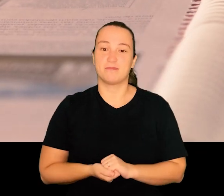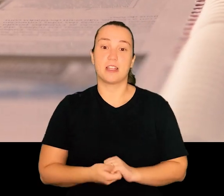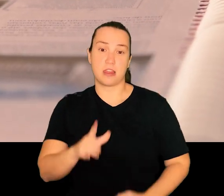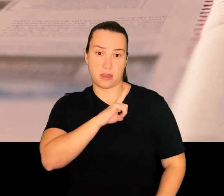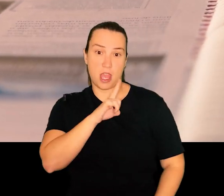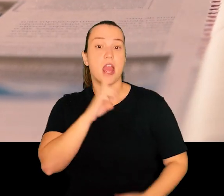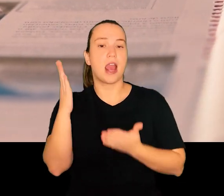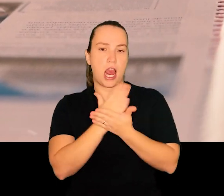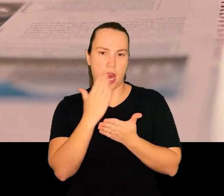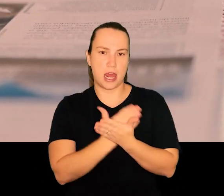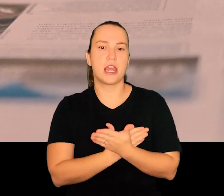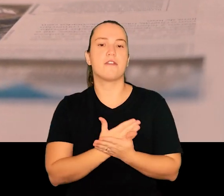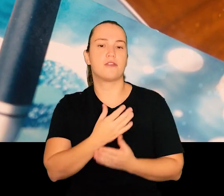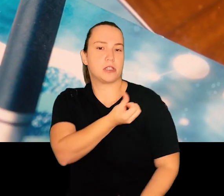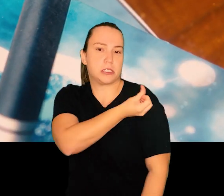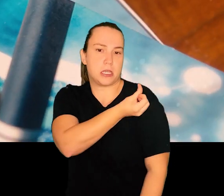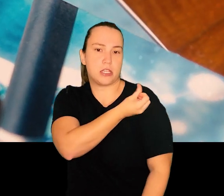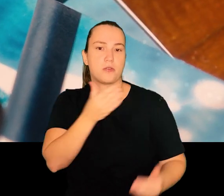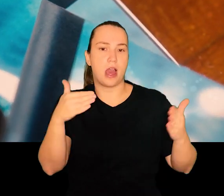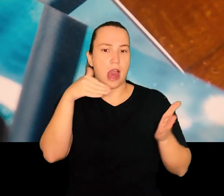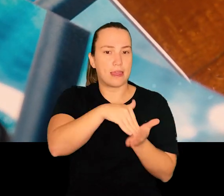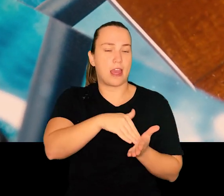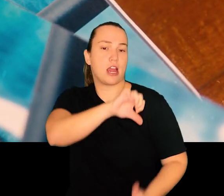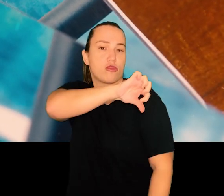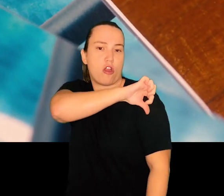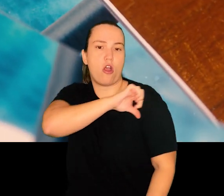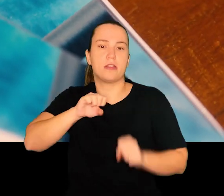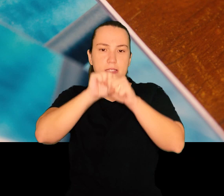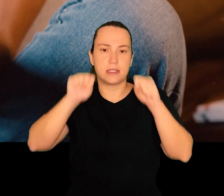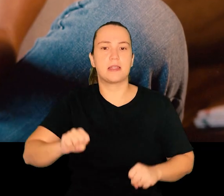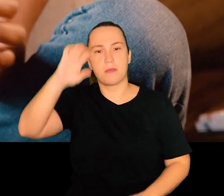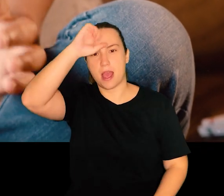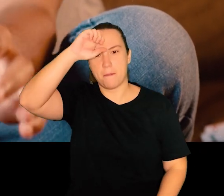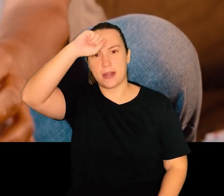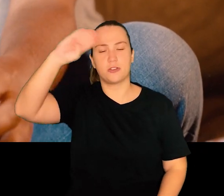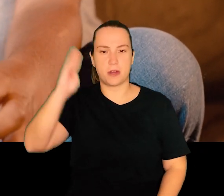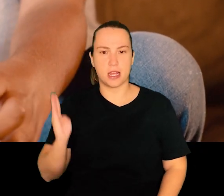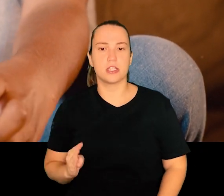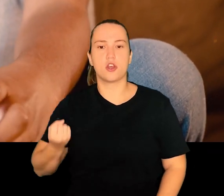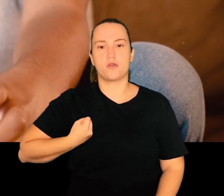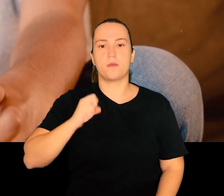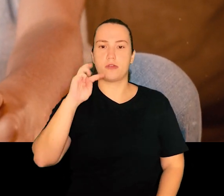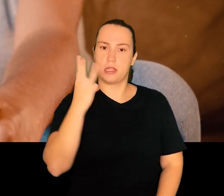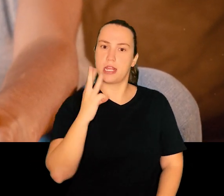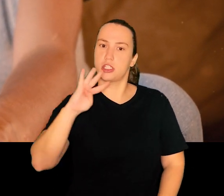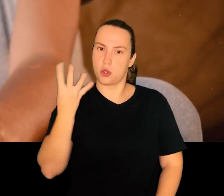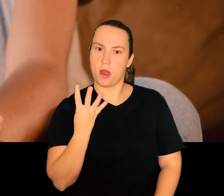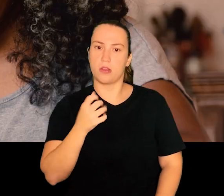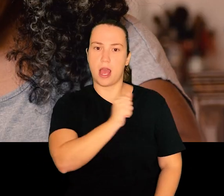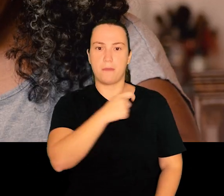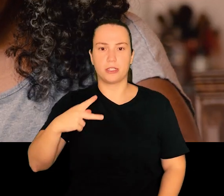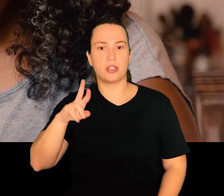Ela está presente nos livros didáticos do 6º ao 9º ano do Sistema de Ensino Aprende Brasil, nos volumes 3 e